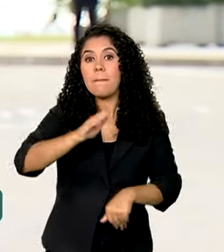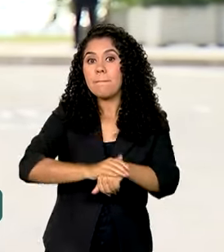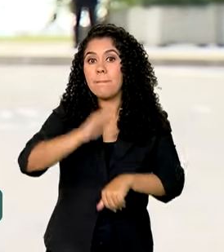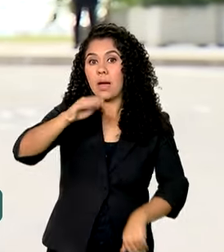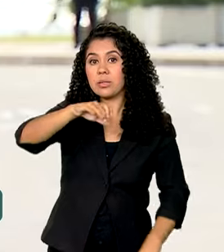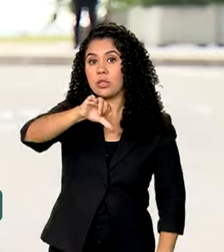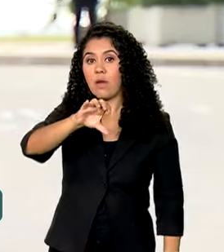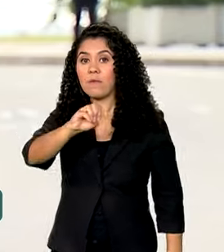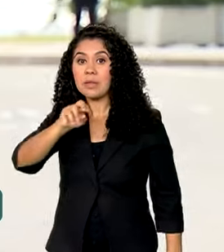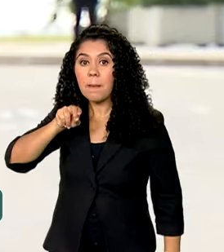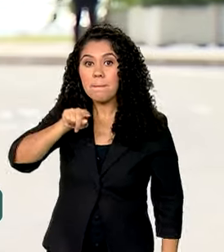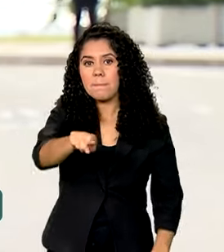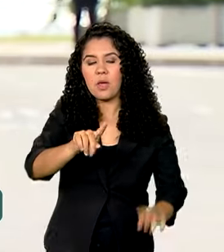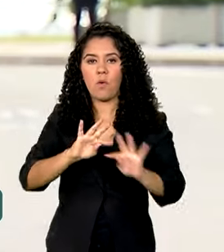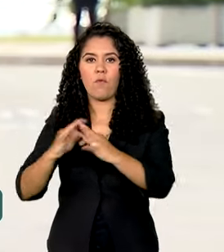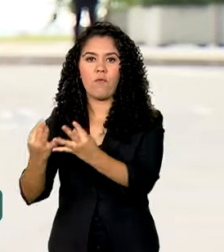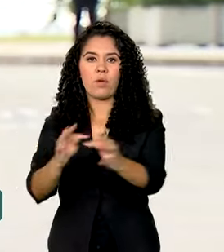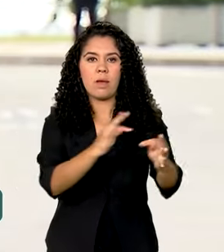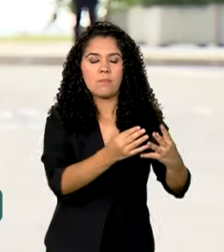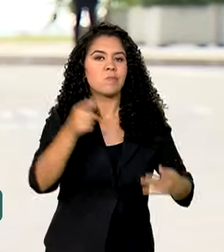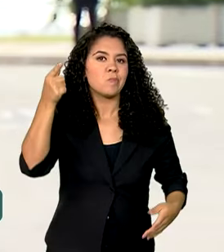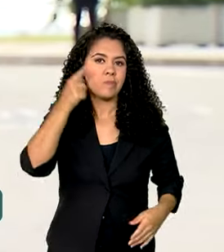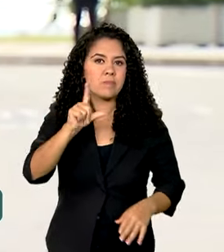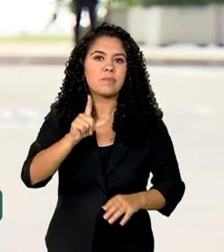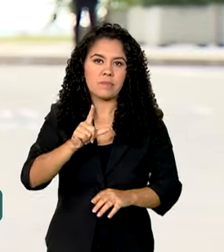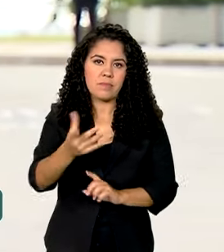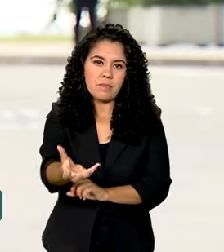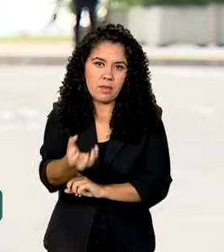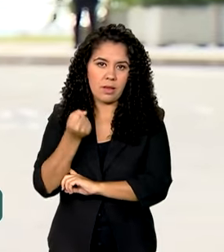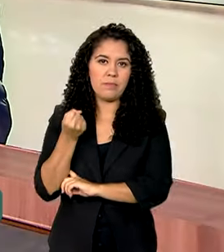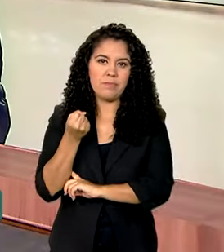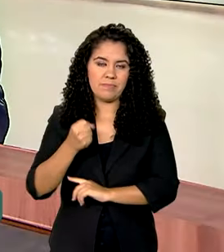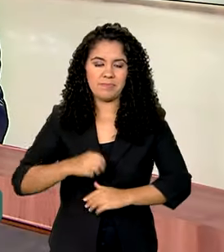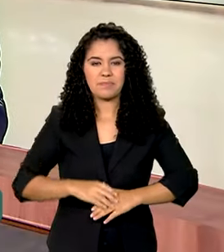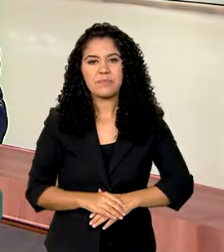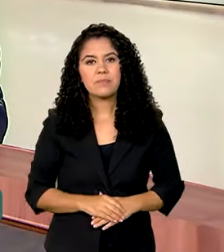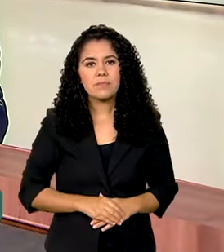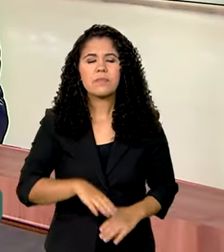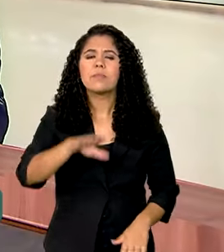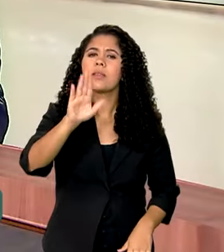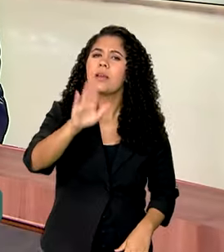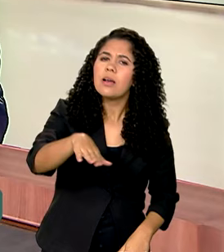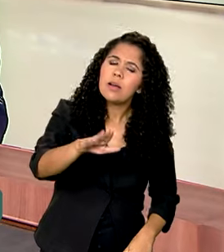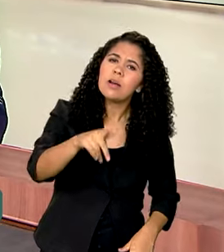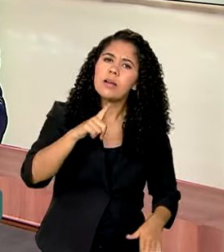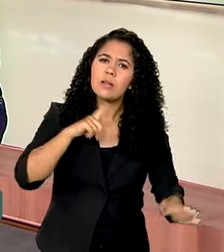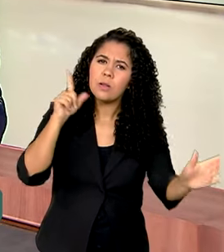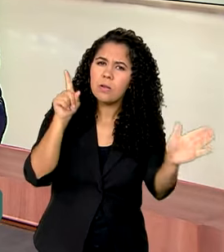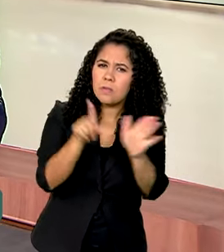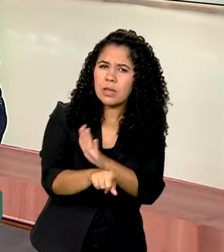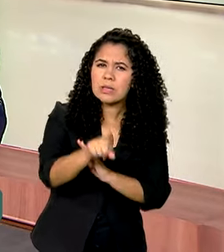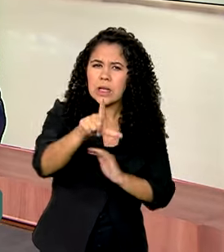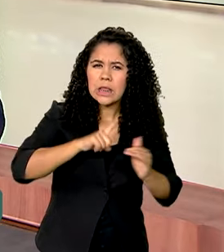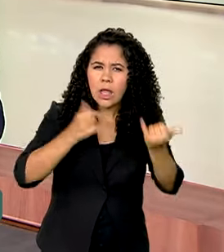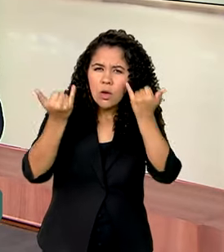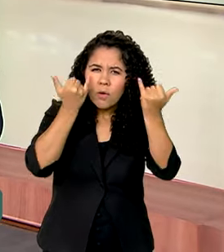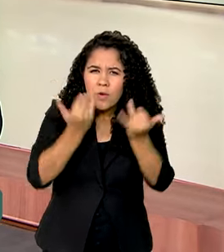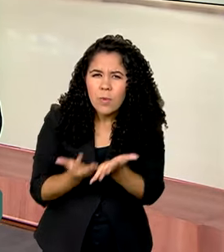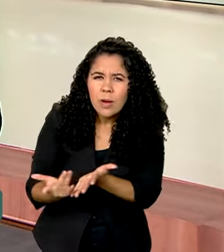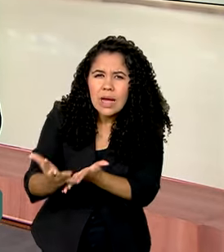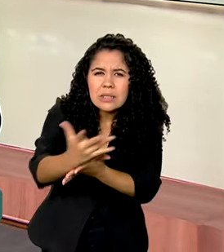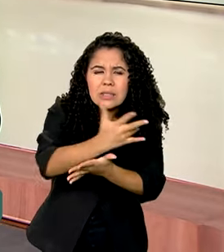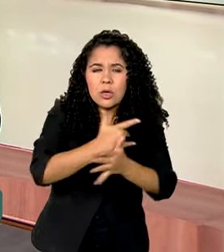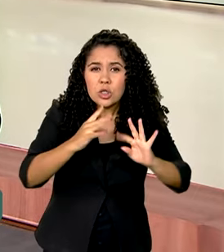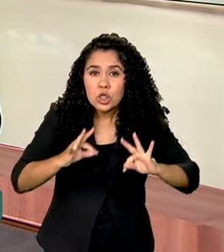famílias foram beneficiadas pelo Auxílio Reconstrução. Vanessa. Luana, você tem já um balanço aí de todas as